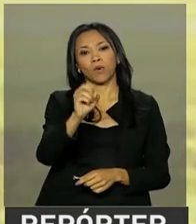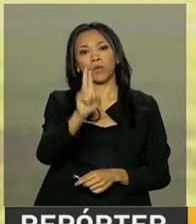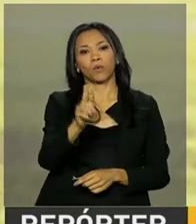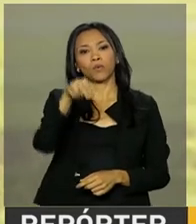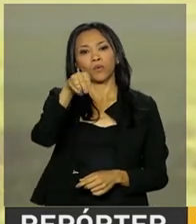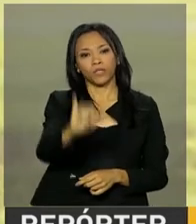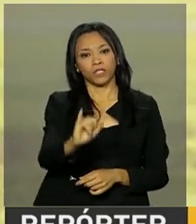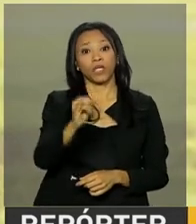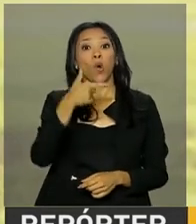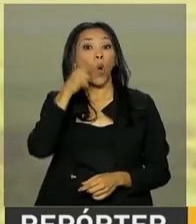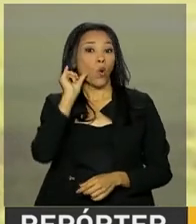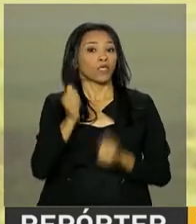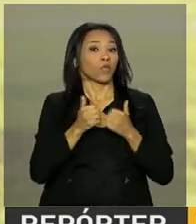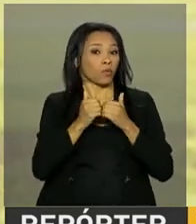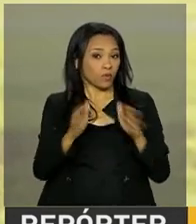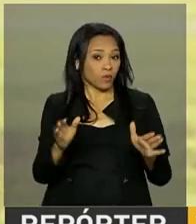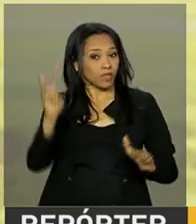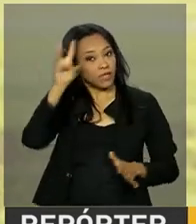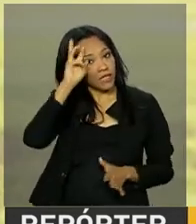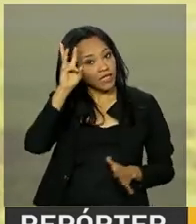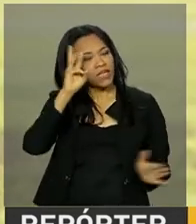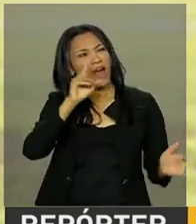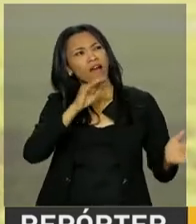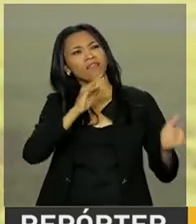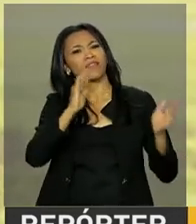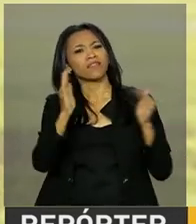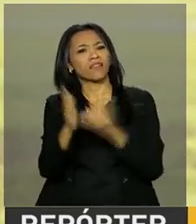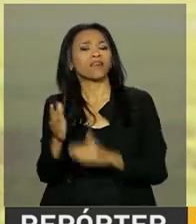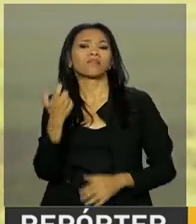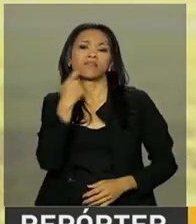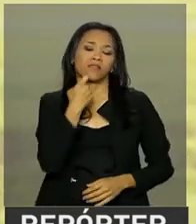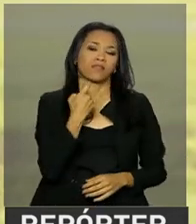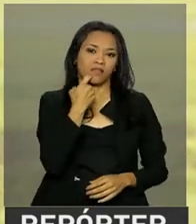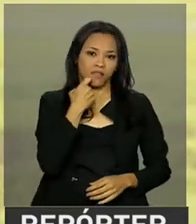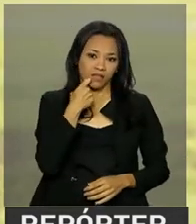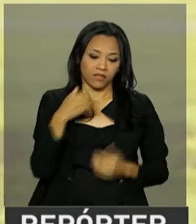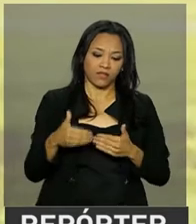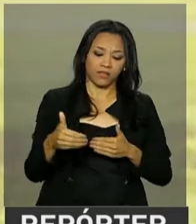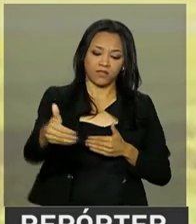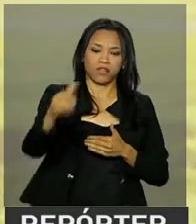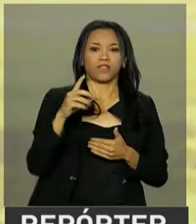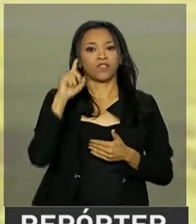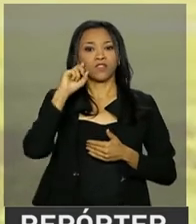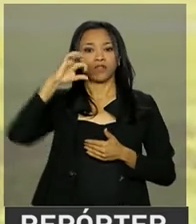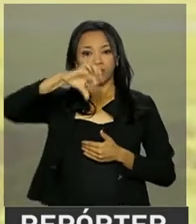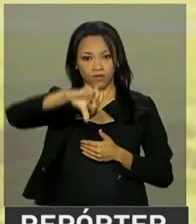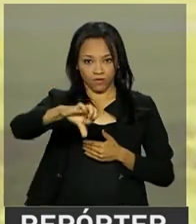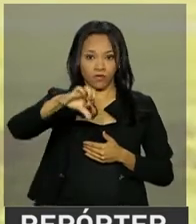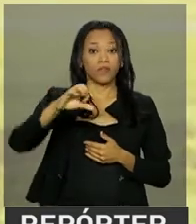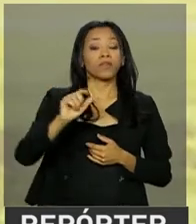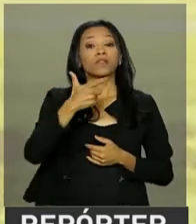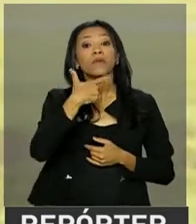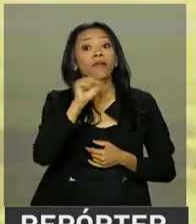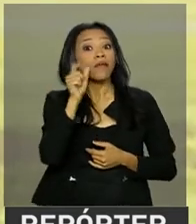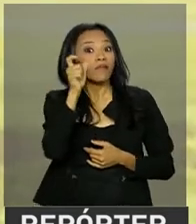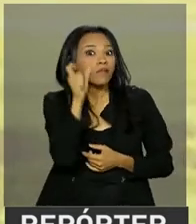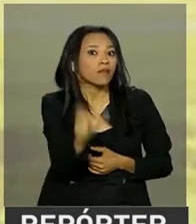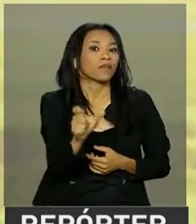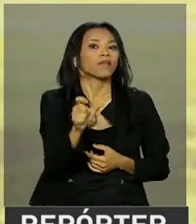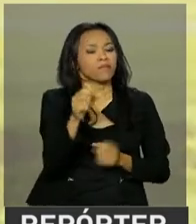começaram ontem terça feira e vão até a próxima sexta feira dia 9 os estudantes interessados